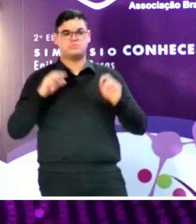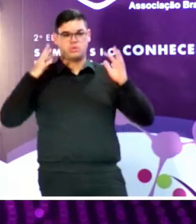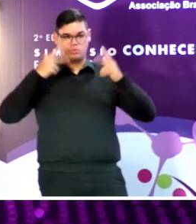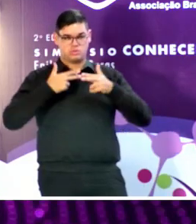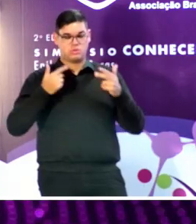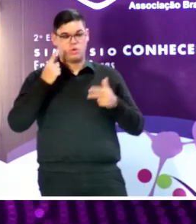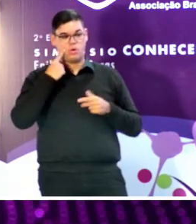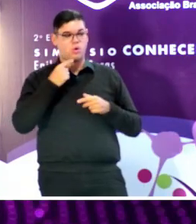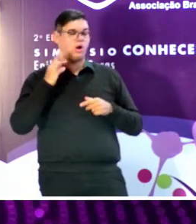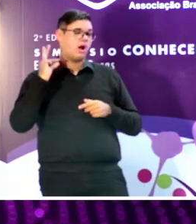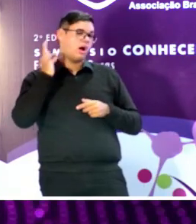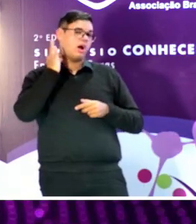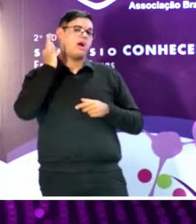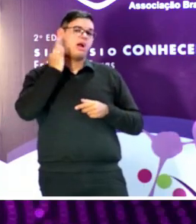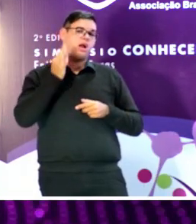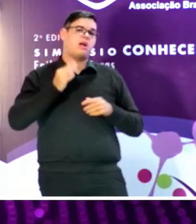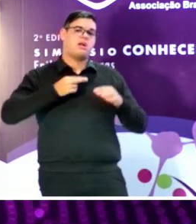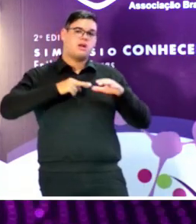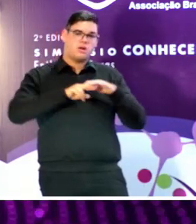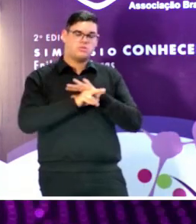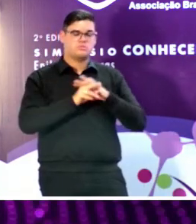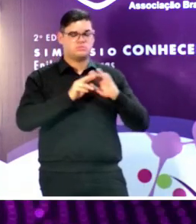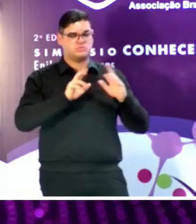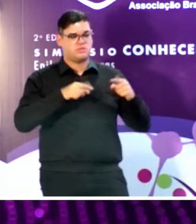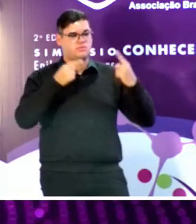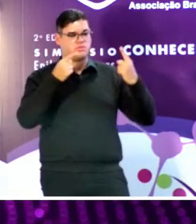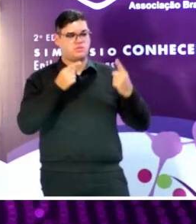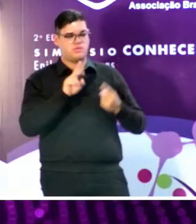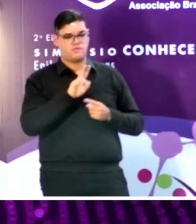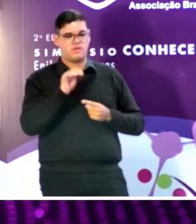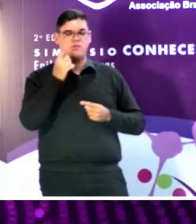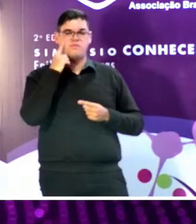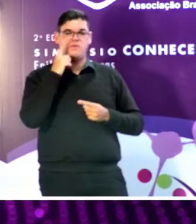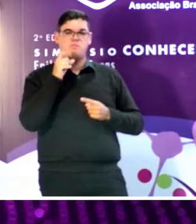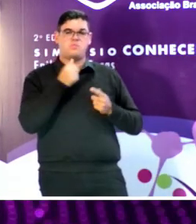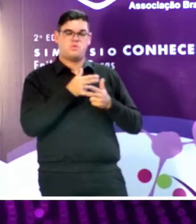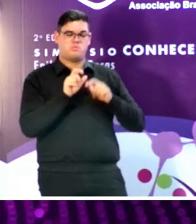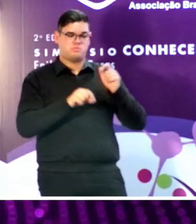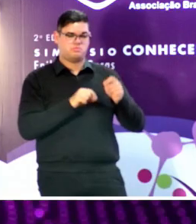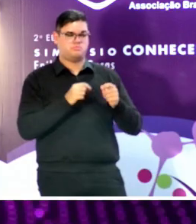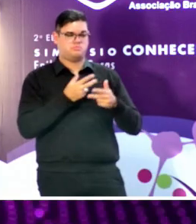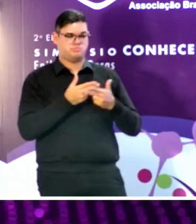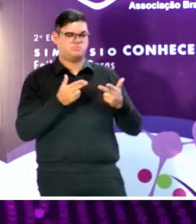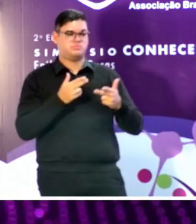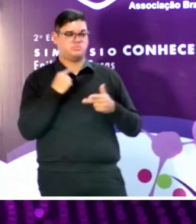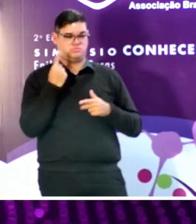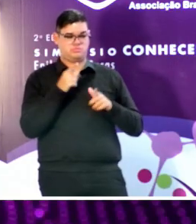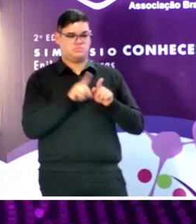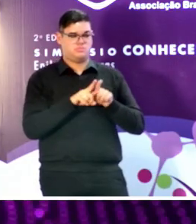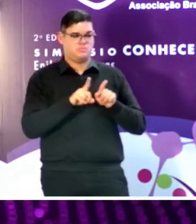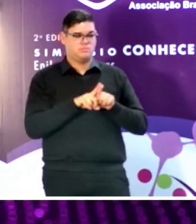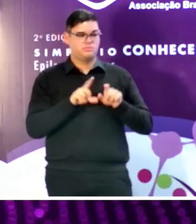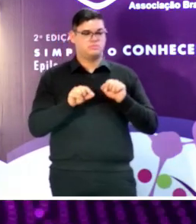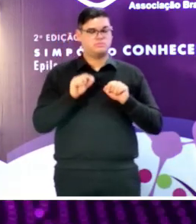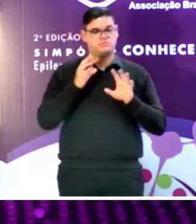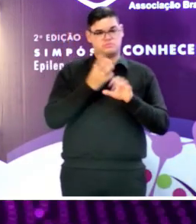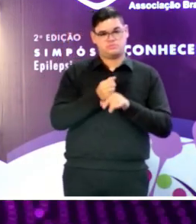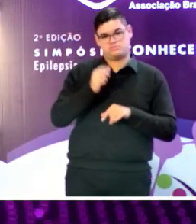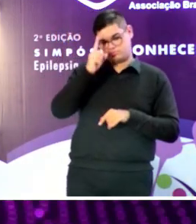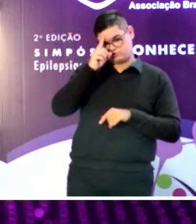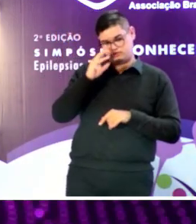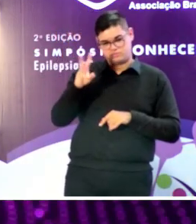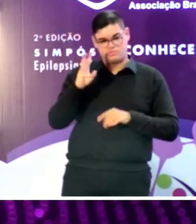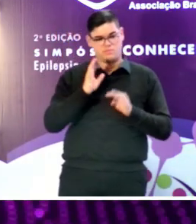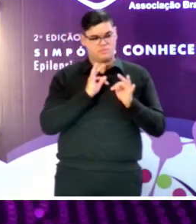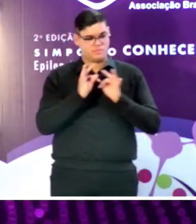com o LPS, que vai induzir ali uma reação inflamatória. A gente tratou 3 dias, todo o tratamento é sempre de 3